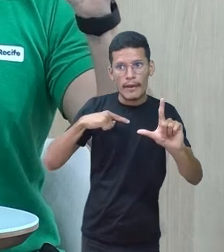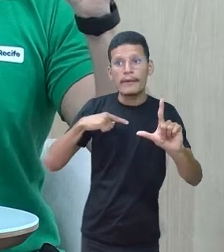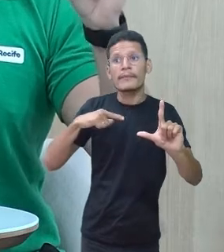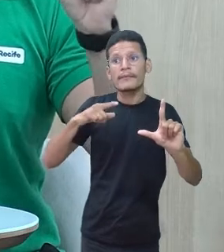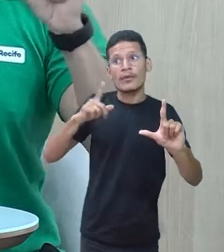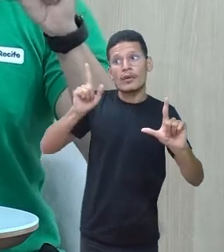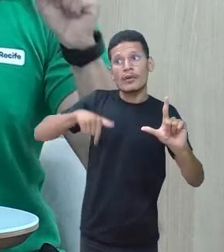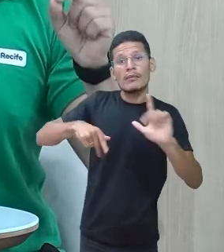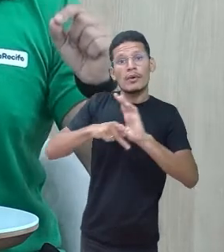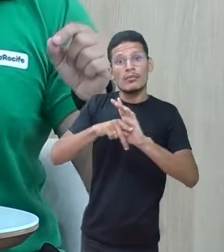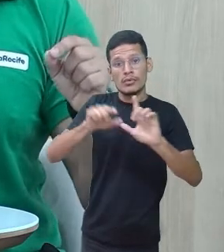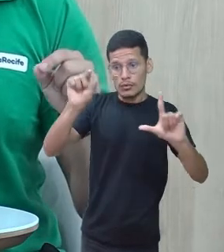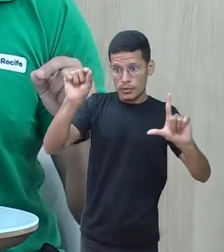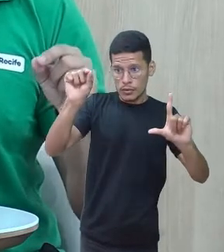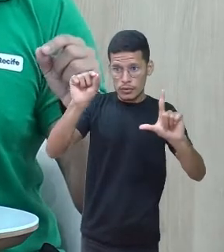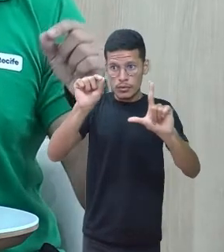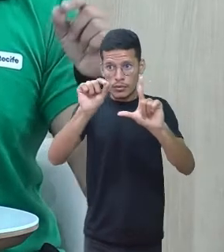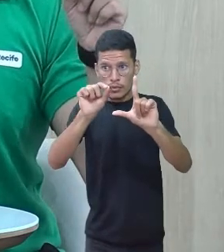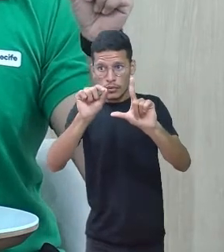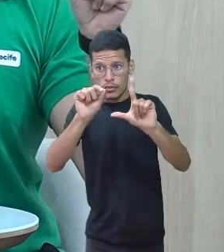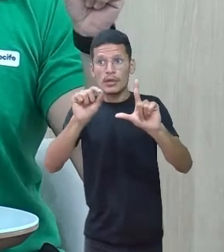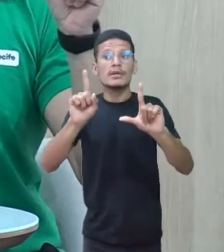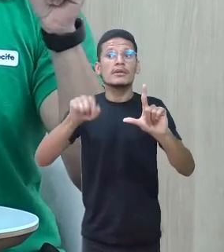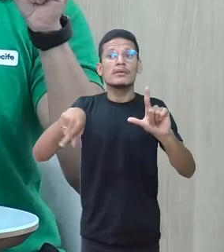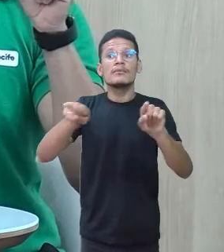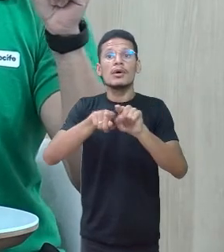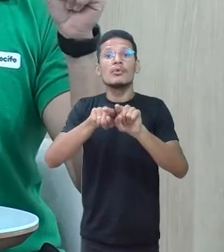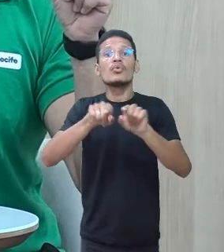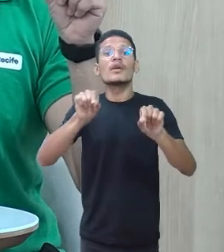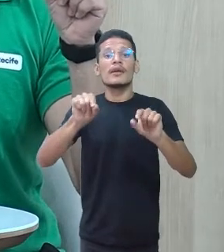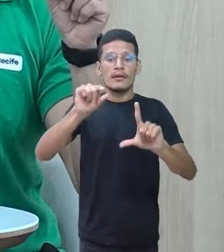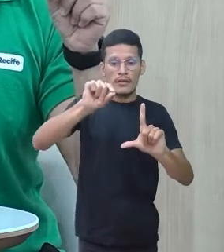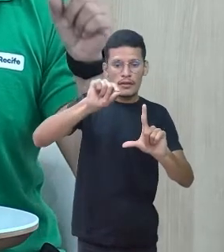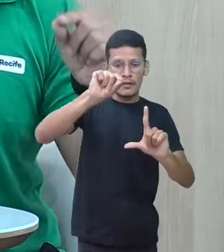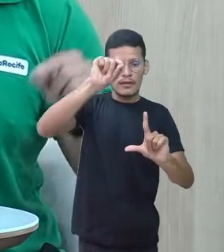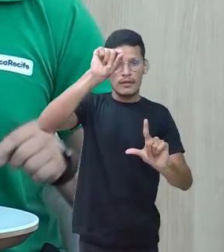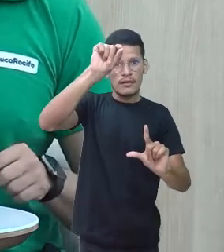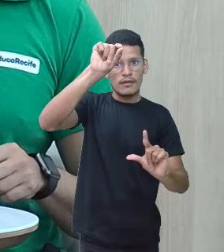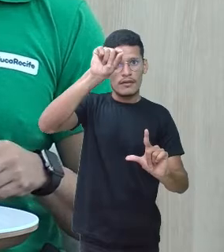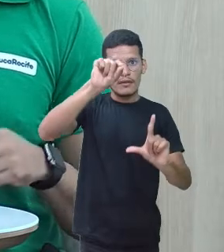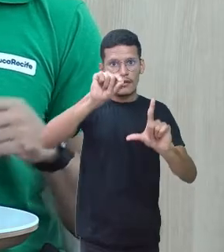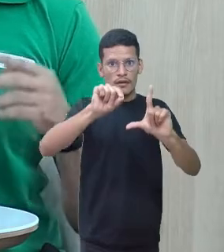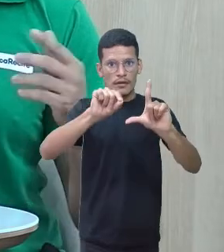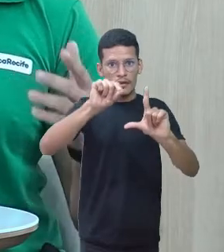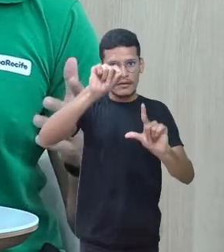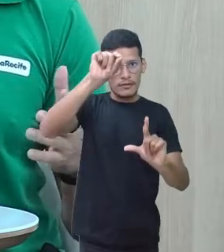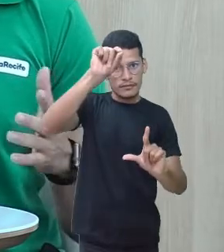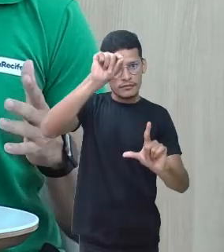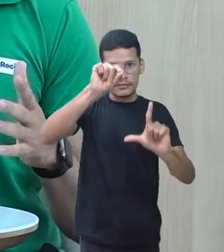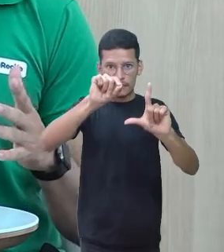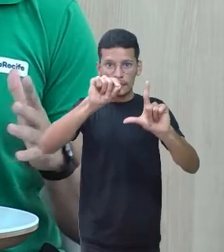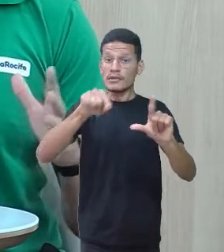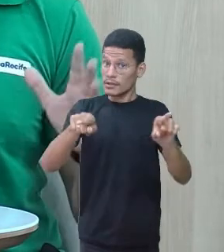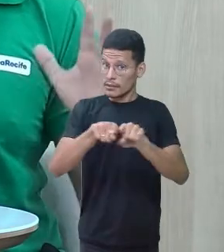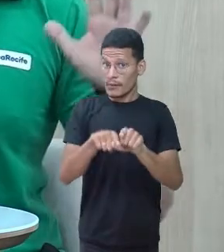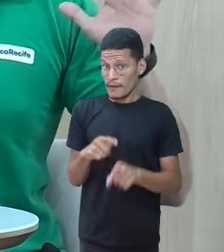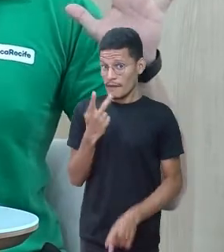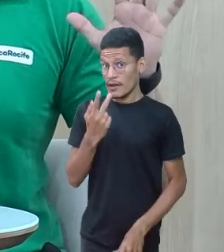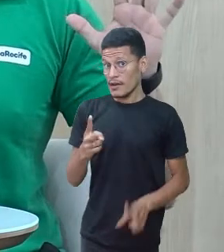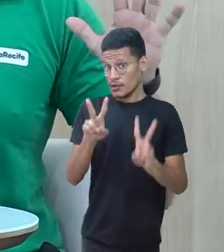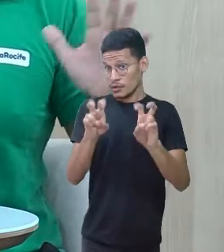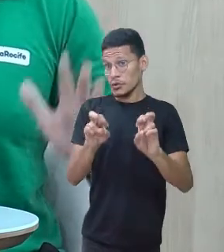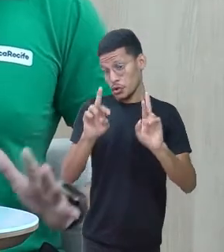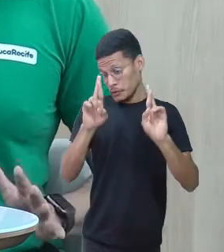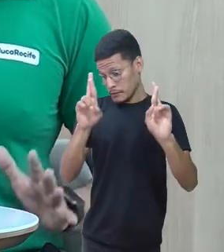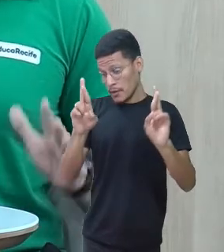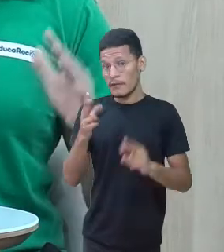duas diagonais ela pega, depois ela coloca e ela estica as imagens, né? E ela vai falar também, Briane vai falar também, espero que fale,